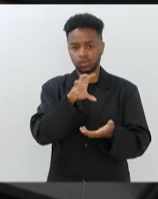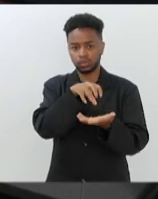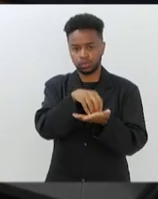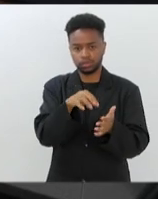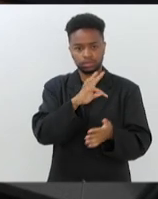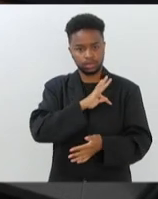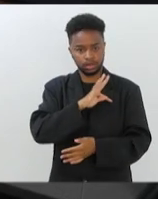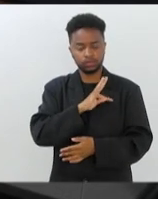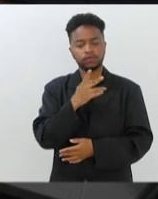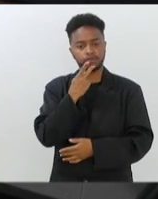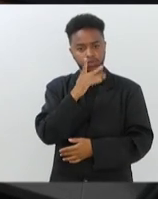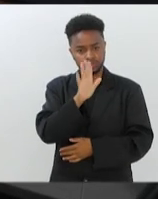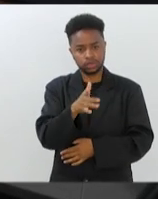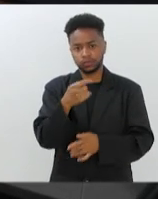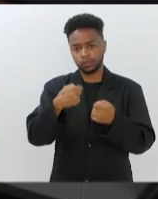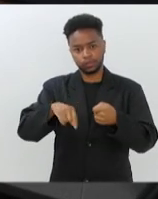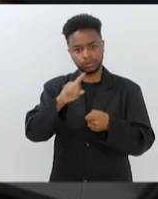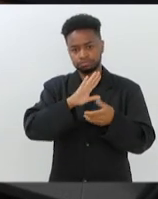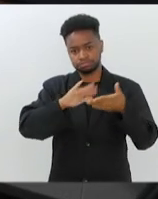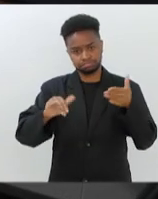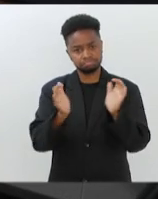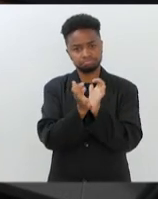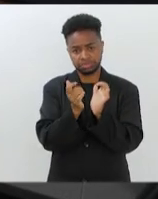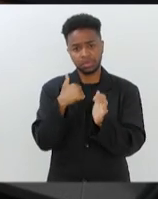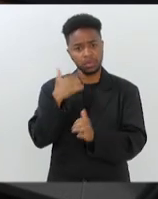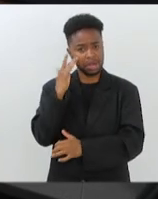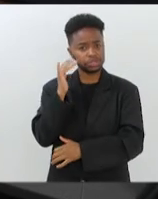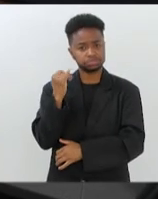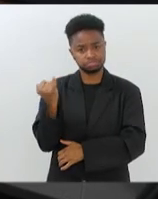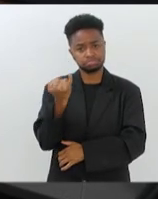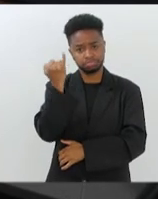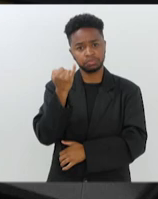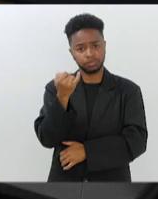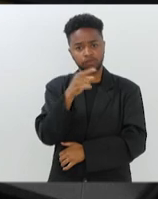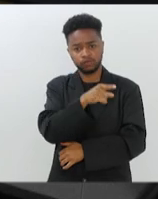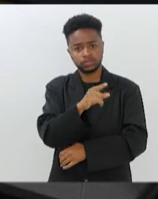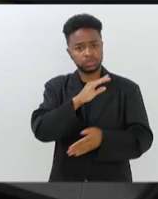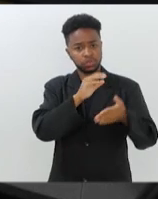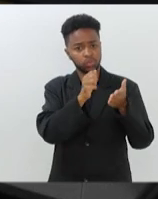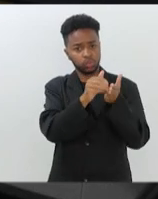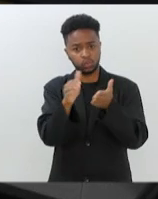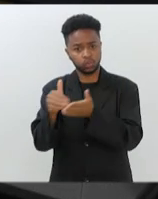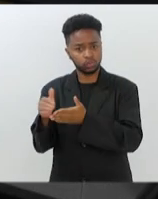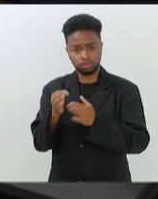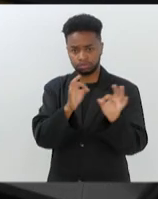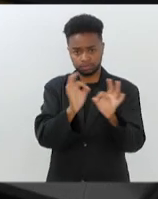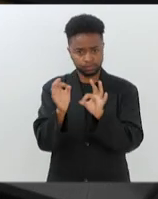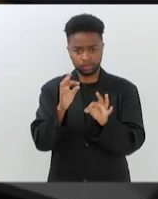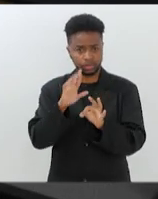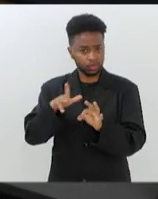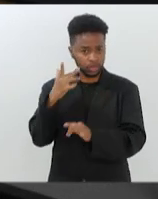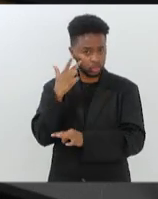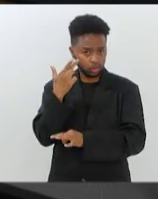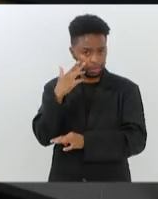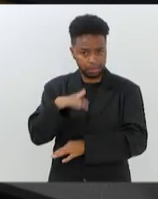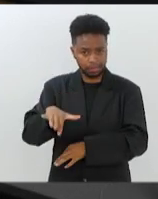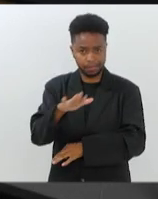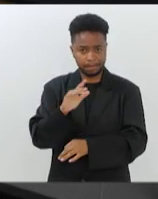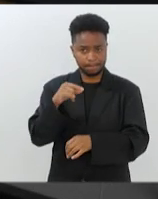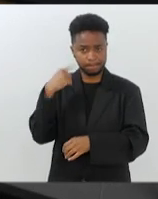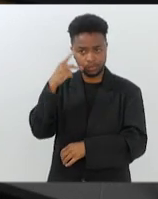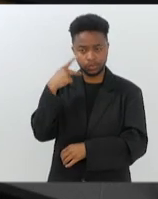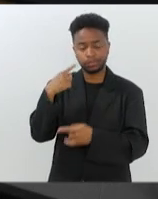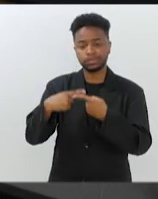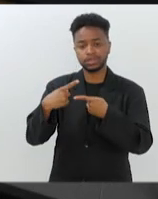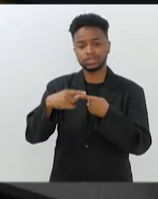tinha motivo de retirar a equipe que tava lá e acho isso valoroso de um gestor não chegar e demitir coisa que não é comum na política né quando alguém assume demite